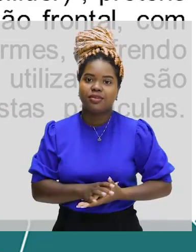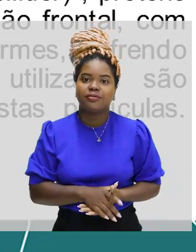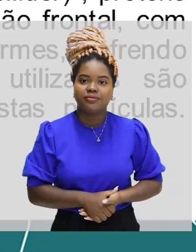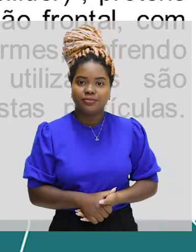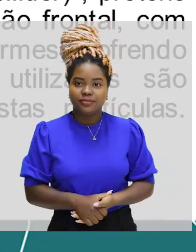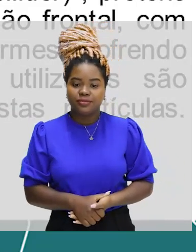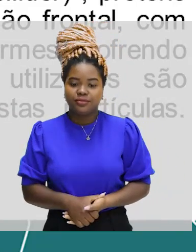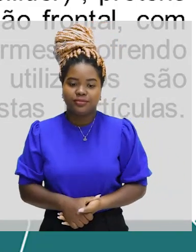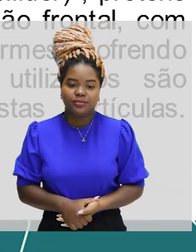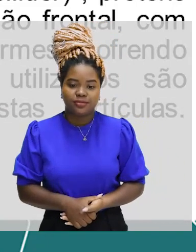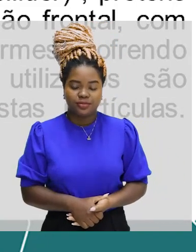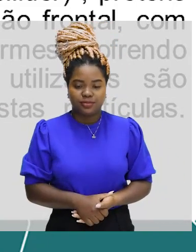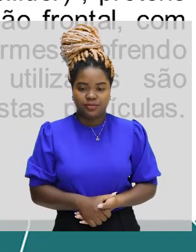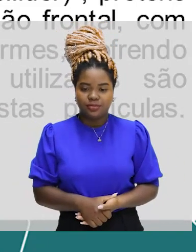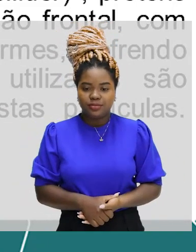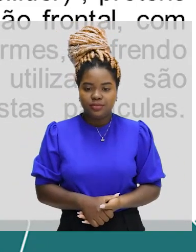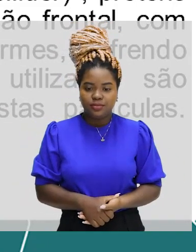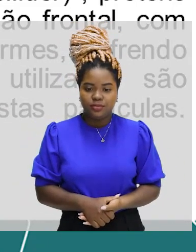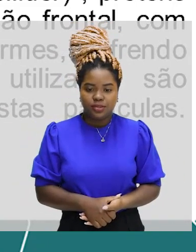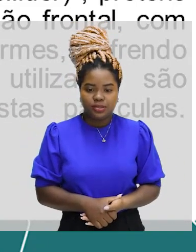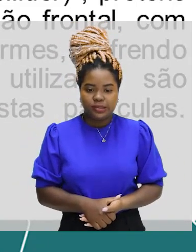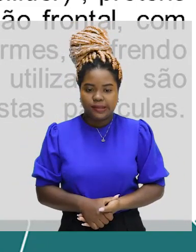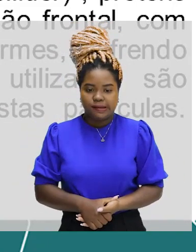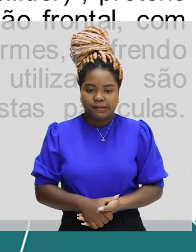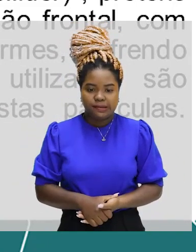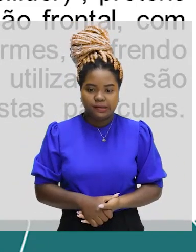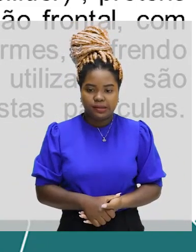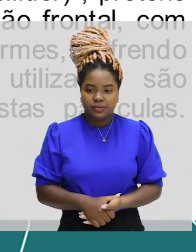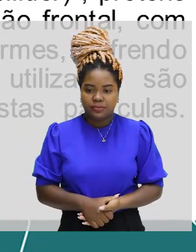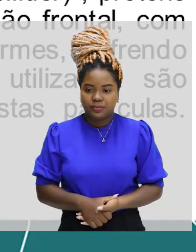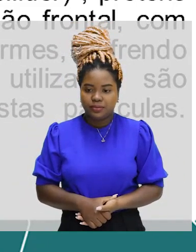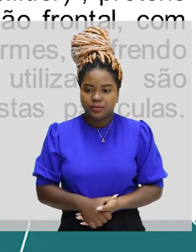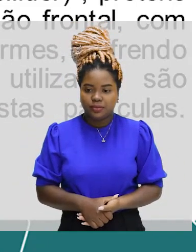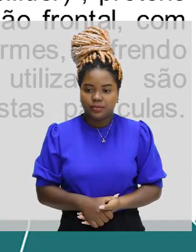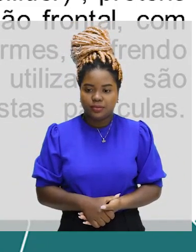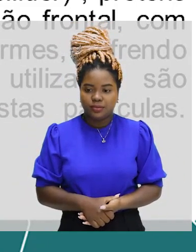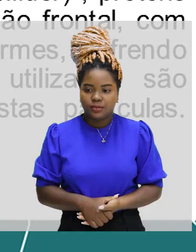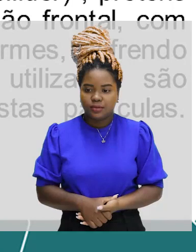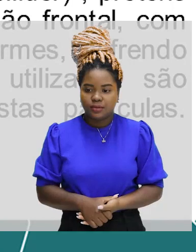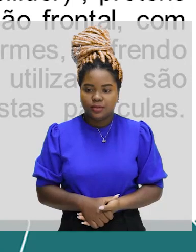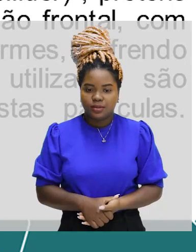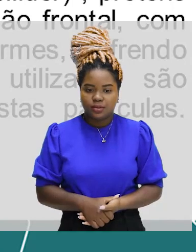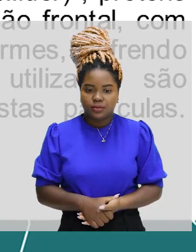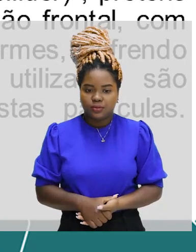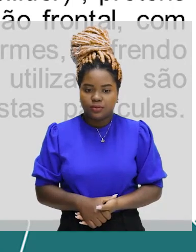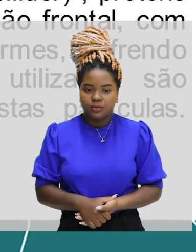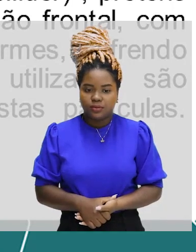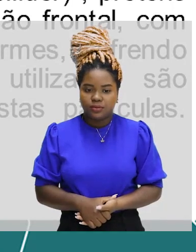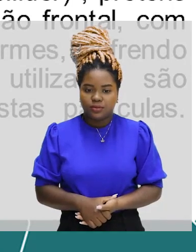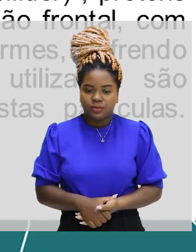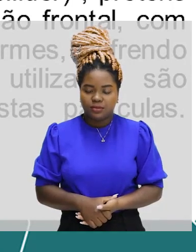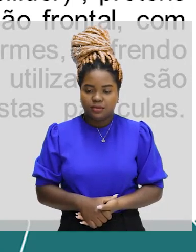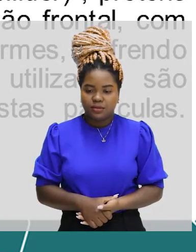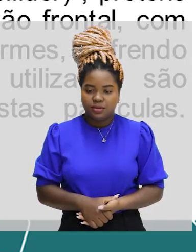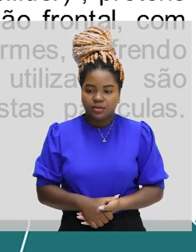cientistas que estudam a física das partículas necessitam estudar o comportamento e as propriedades do núcleo